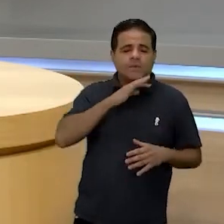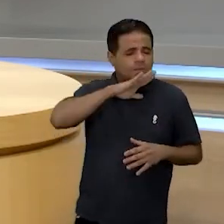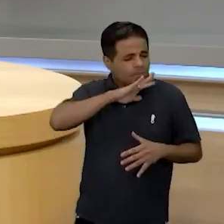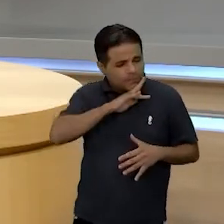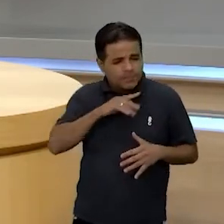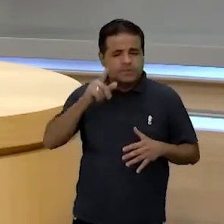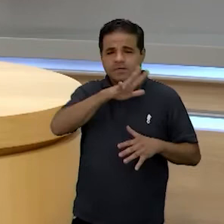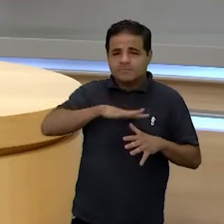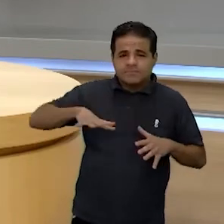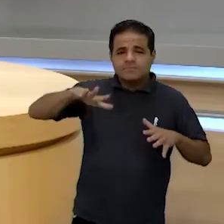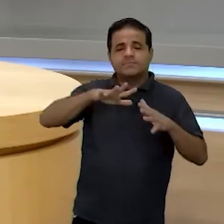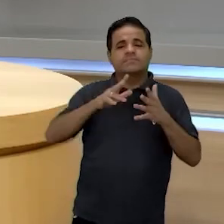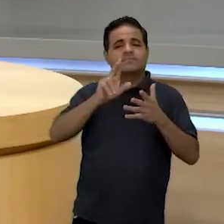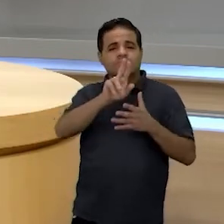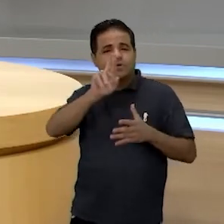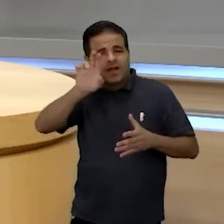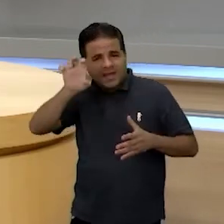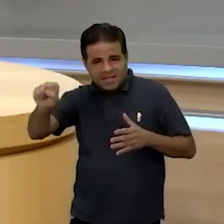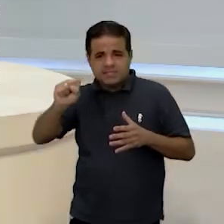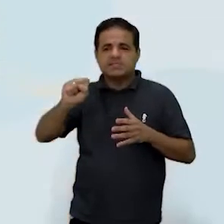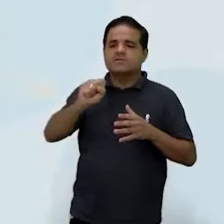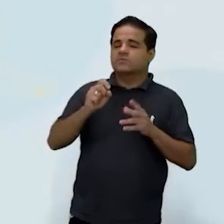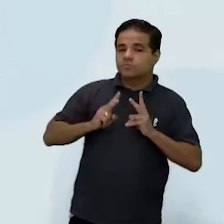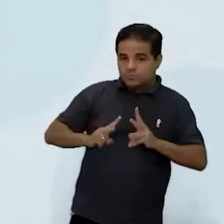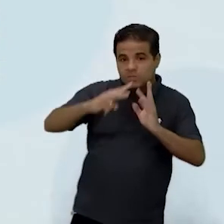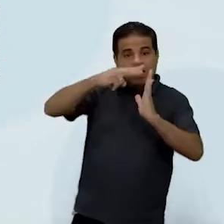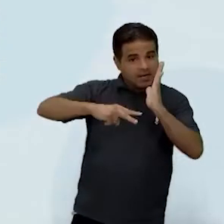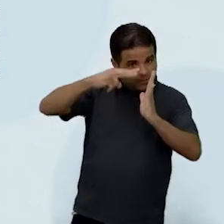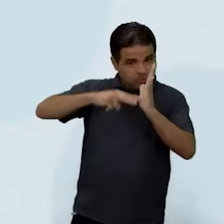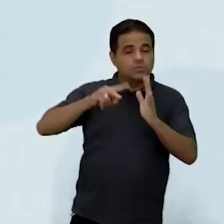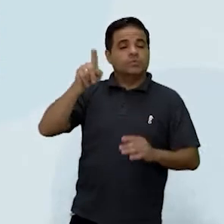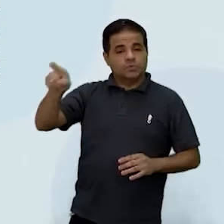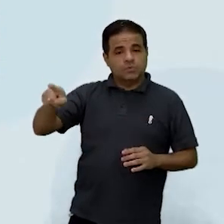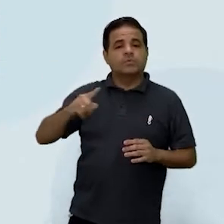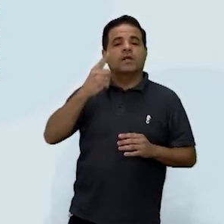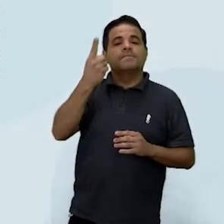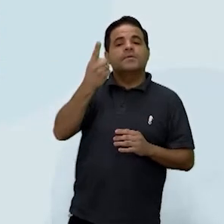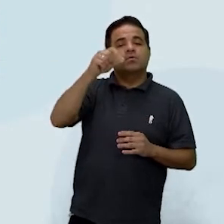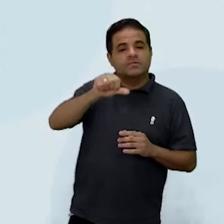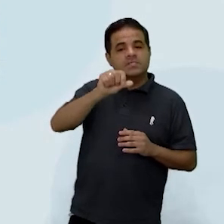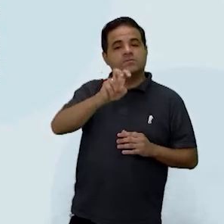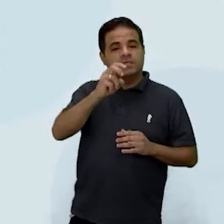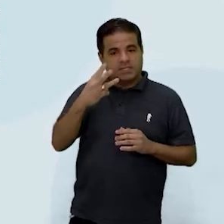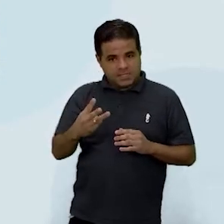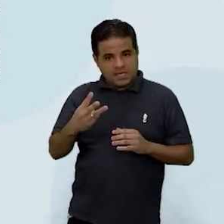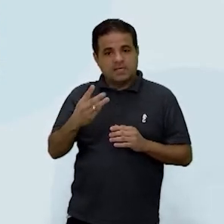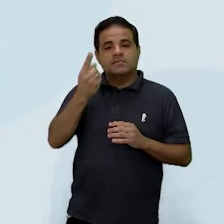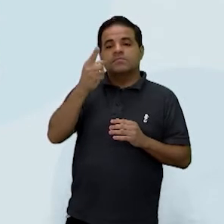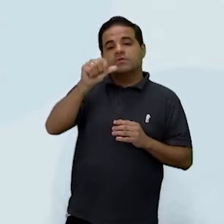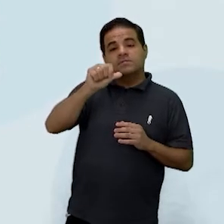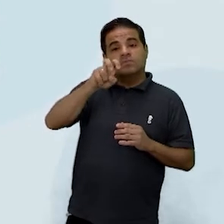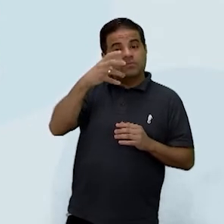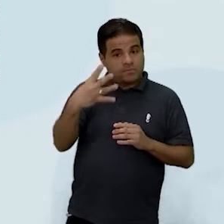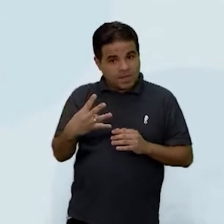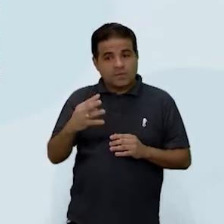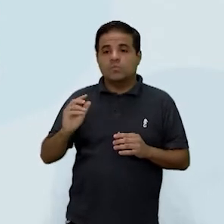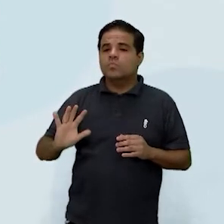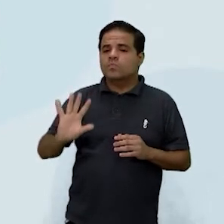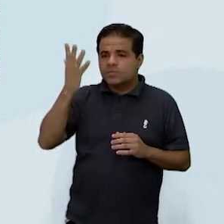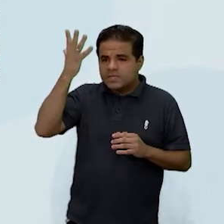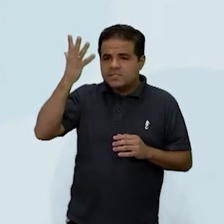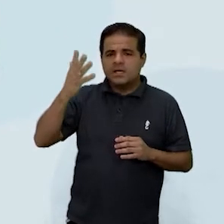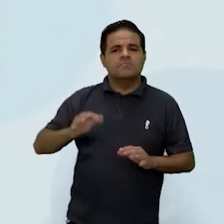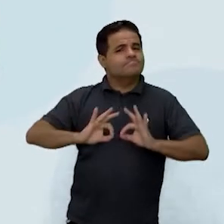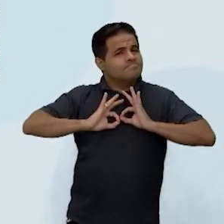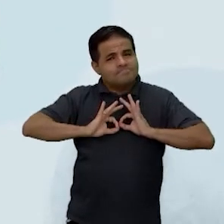em um gulag soviético. Continuando lá a nossa leitura. Em 1953 e 1954,